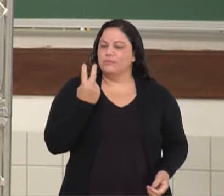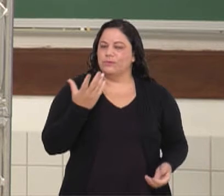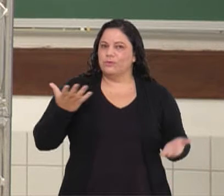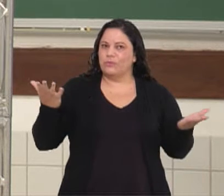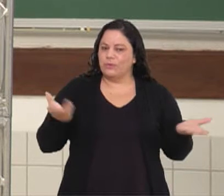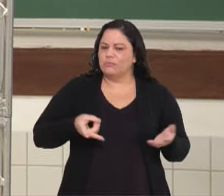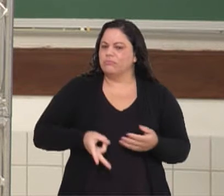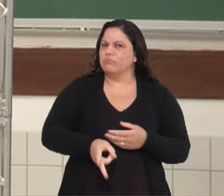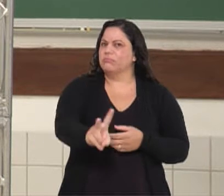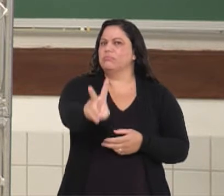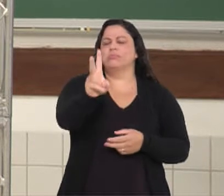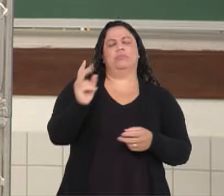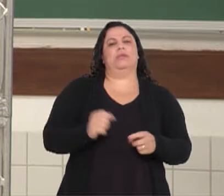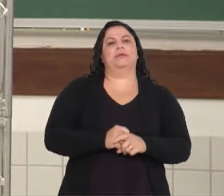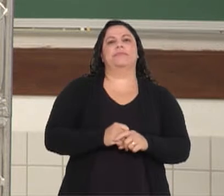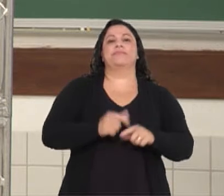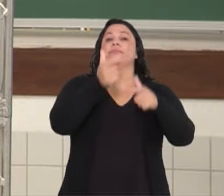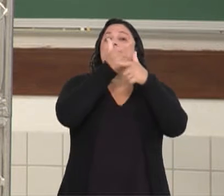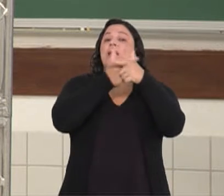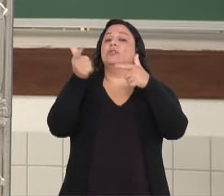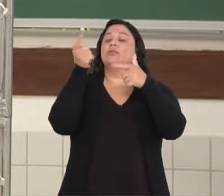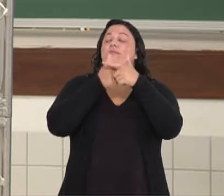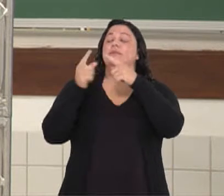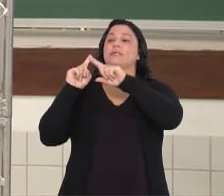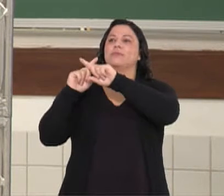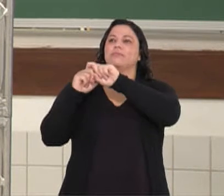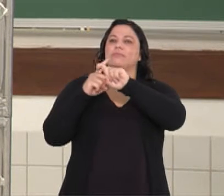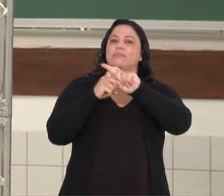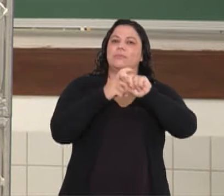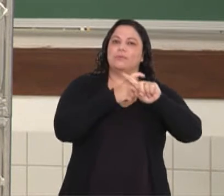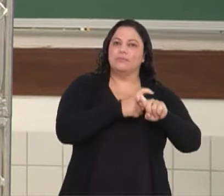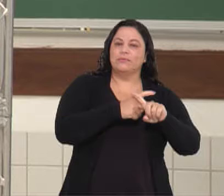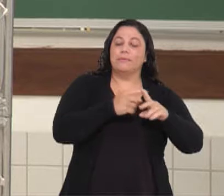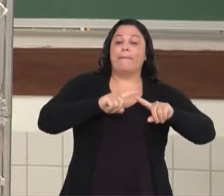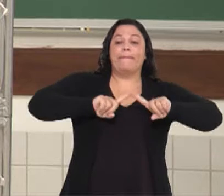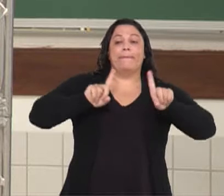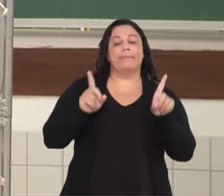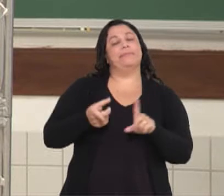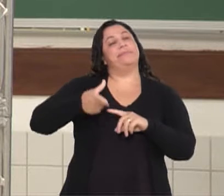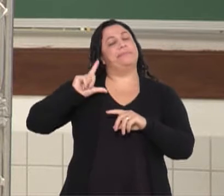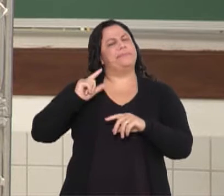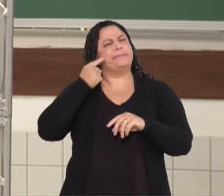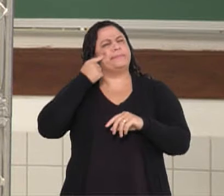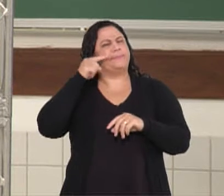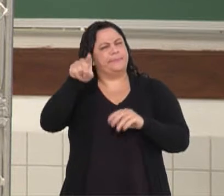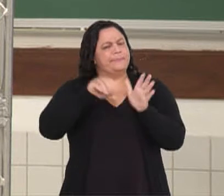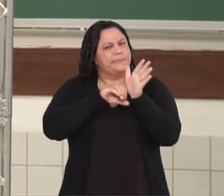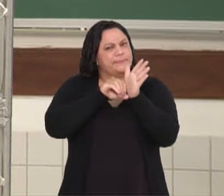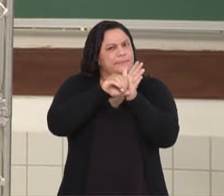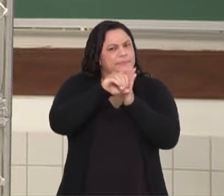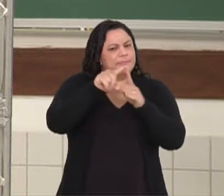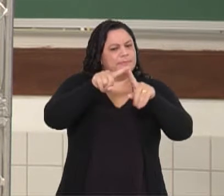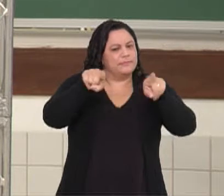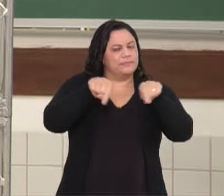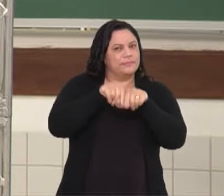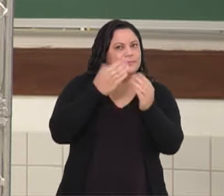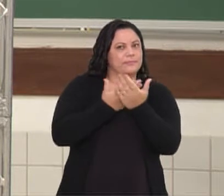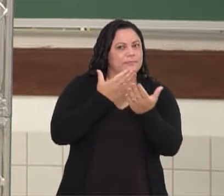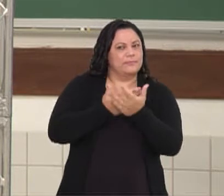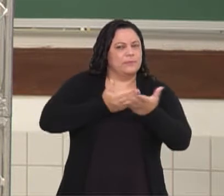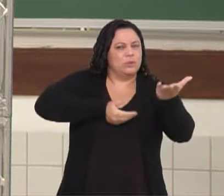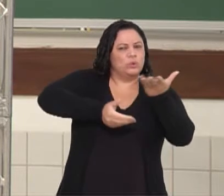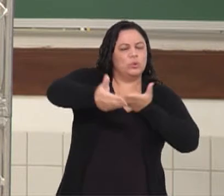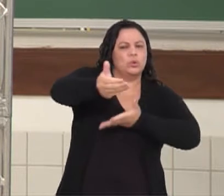continuar a divisão de polinômios. Mas antes de falar disso, todo mundo entrou no Google Classroom, todo mundo interagiu com